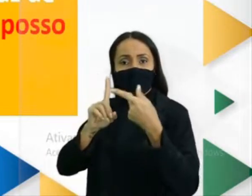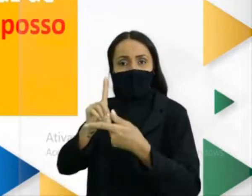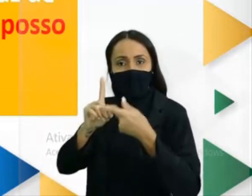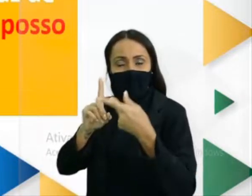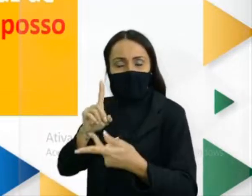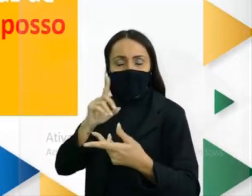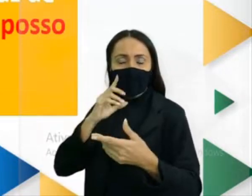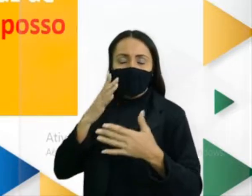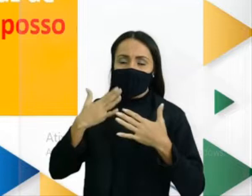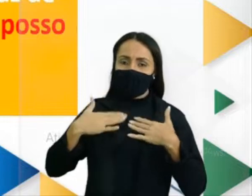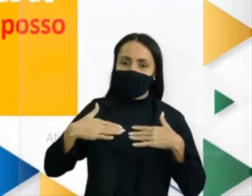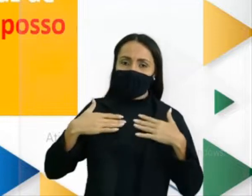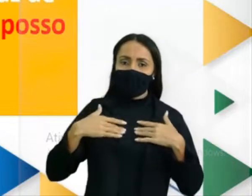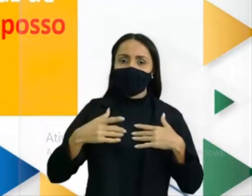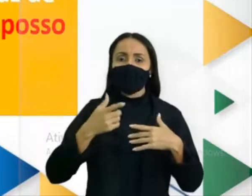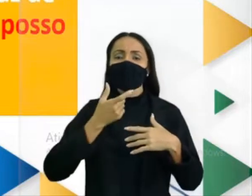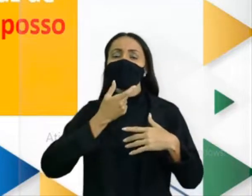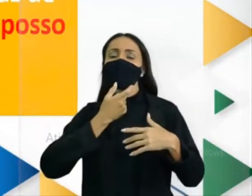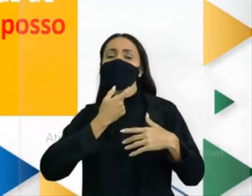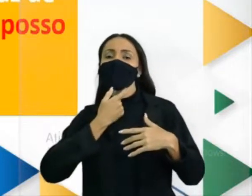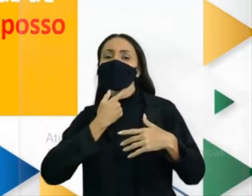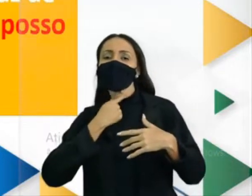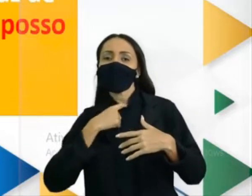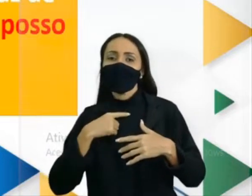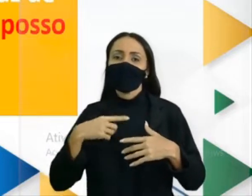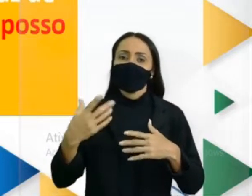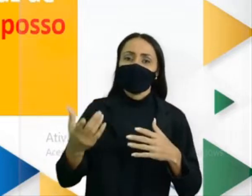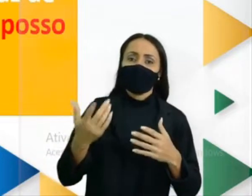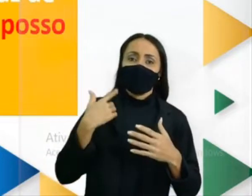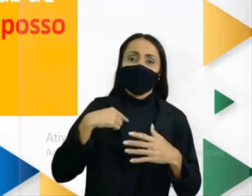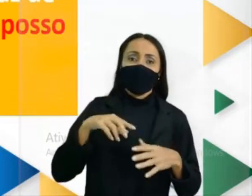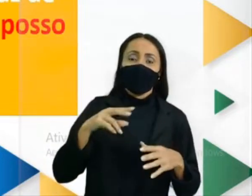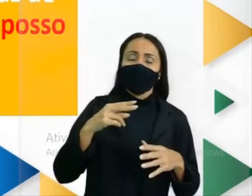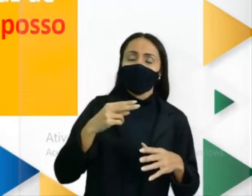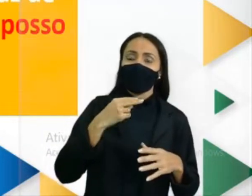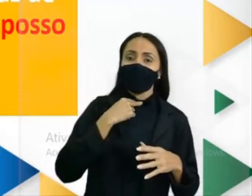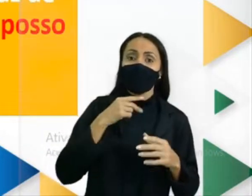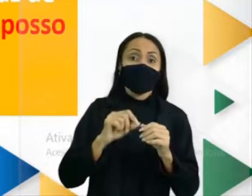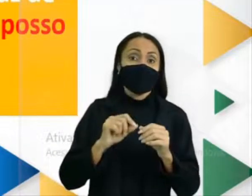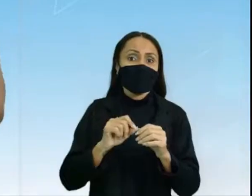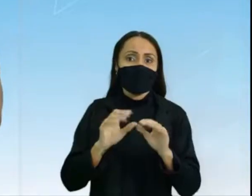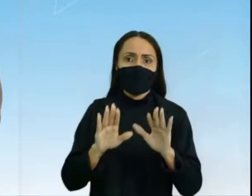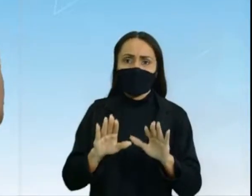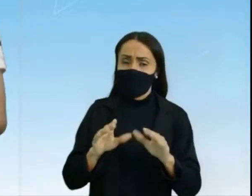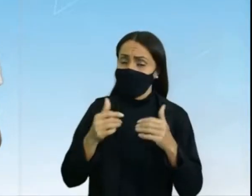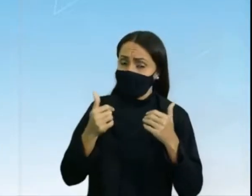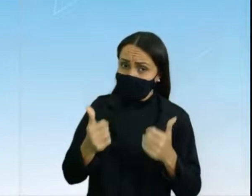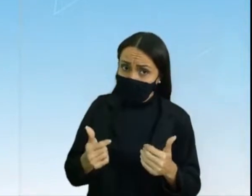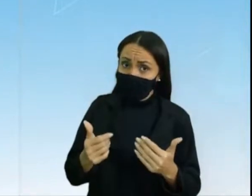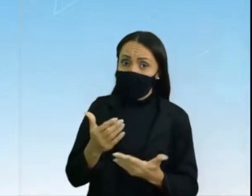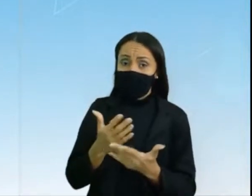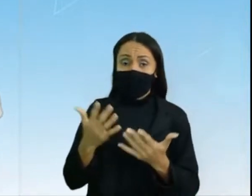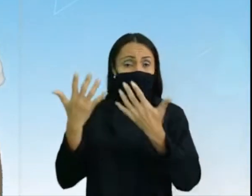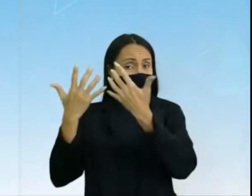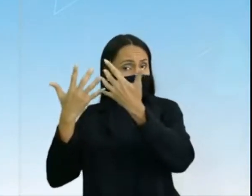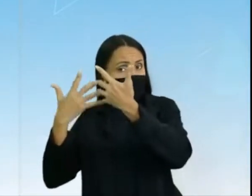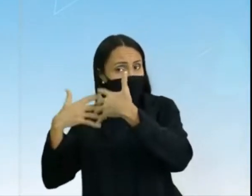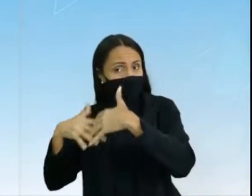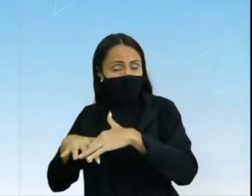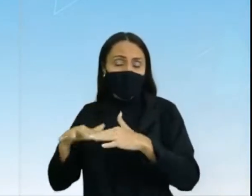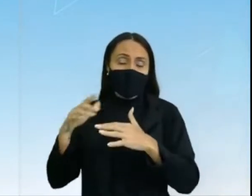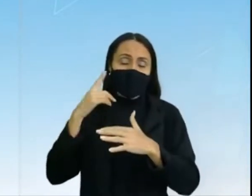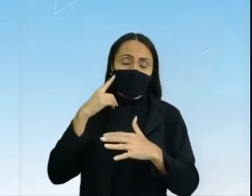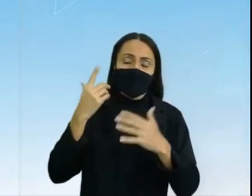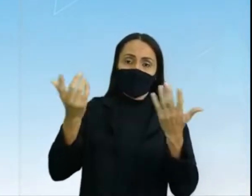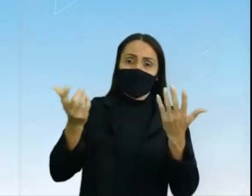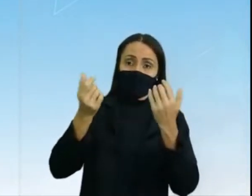acalmar a sua voz interna. Aquela voz que diz, eu não posso fazer isso. E é isso aí, essa reflexão, ela nos